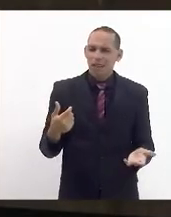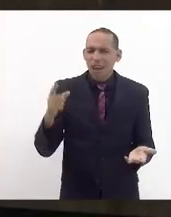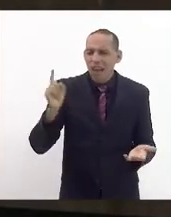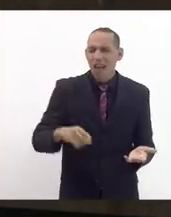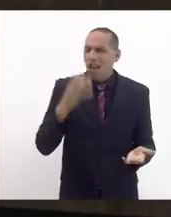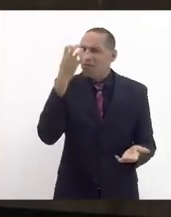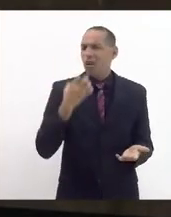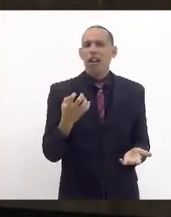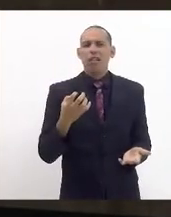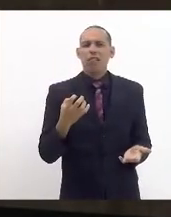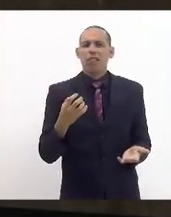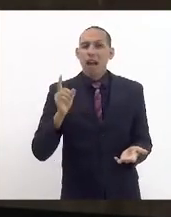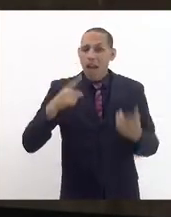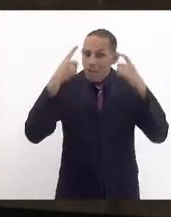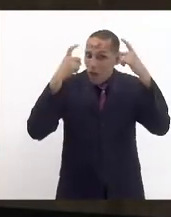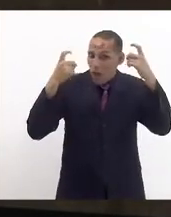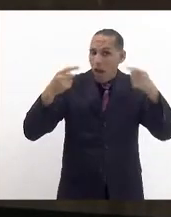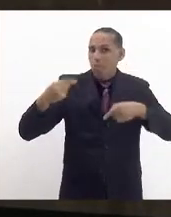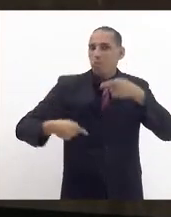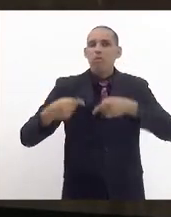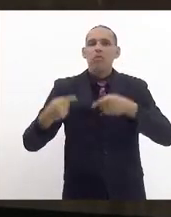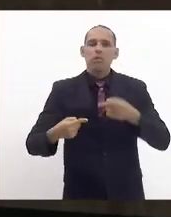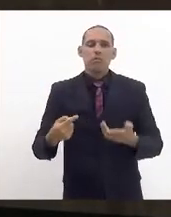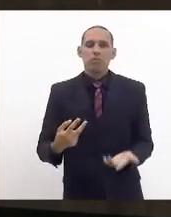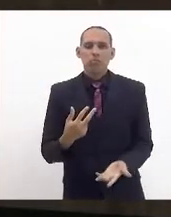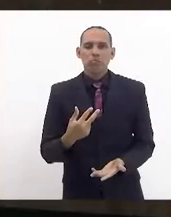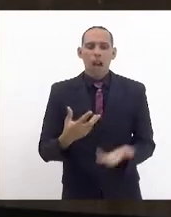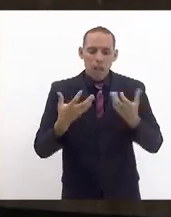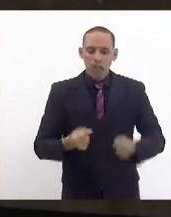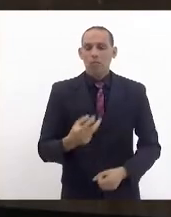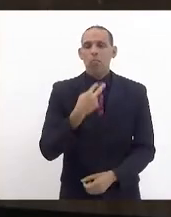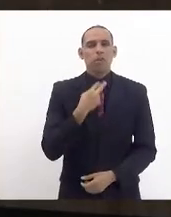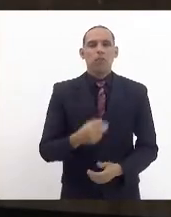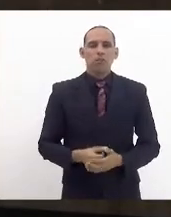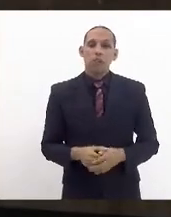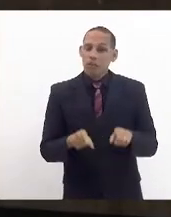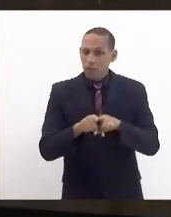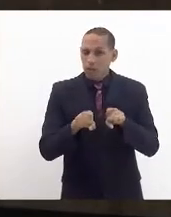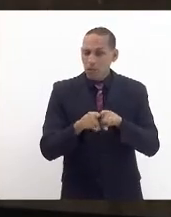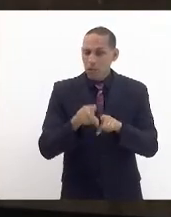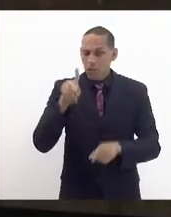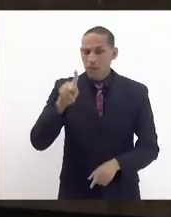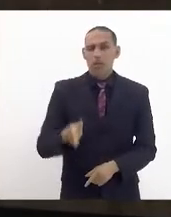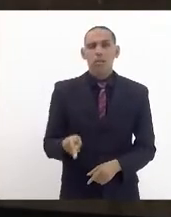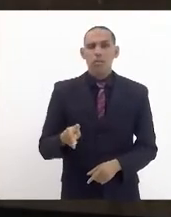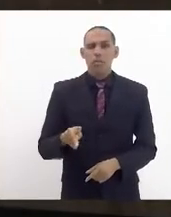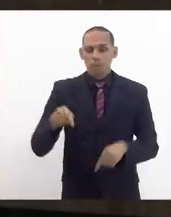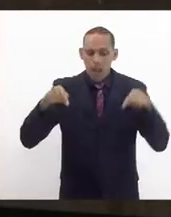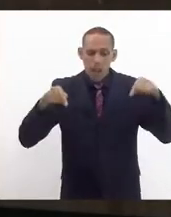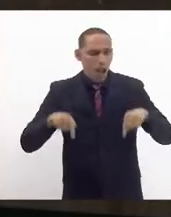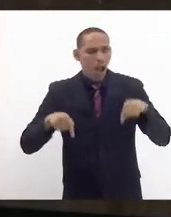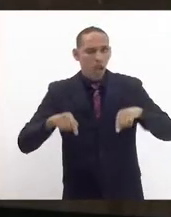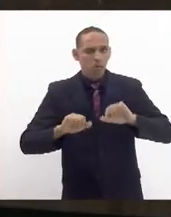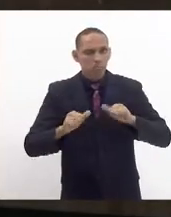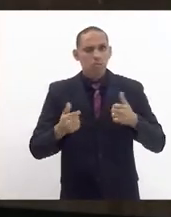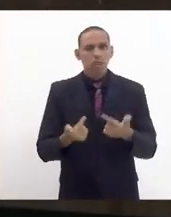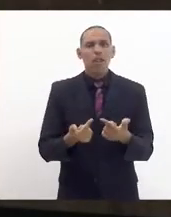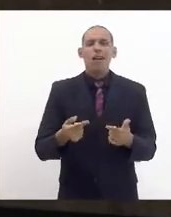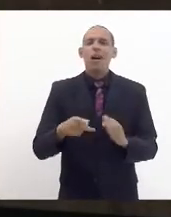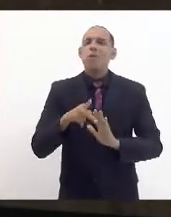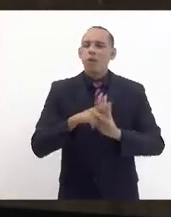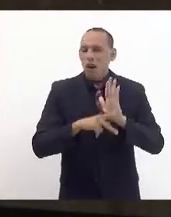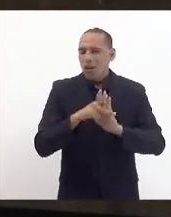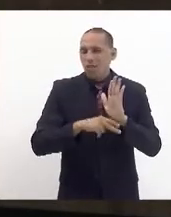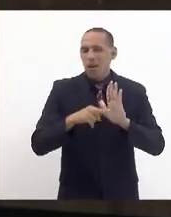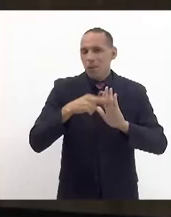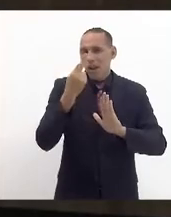sério demais, isso é violência política, não podemos tolerar. Inclusive, senhor presidente, nessa casa tem um projeto de